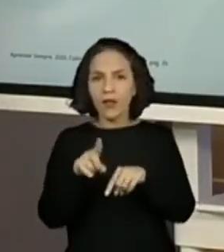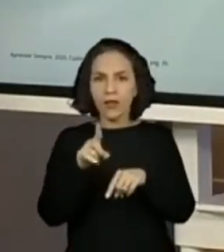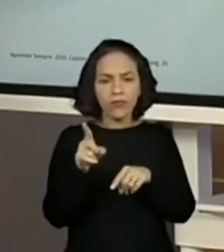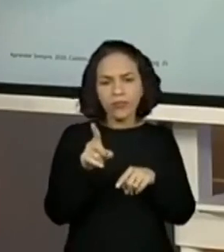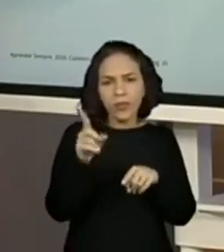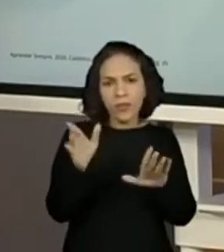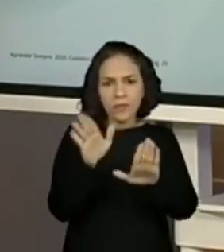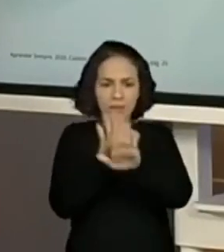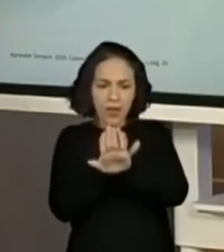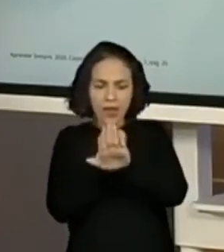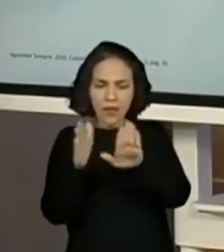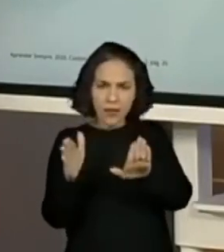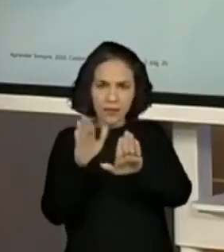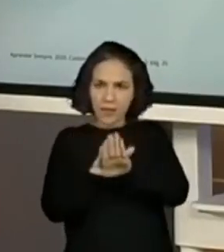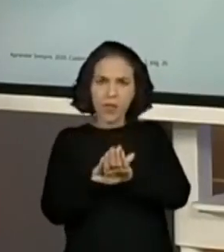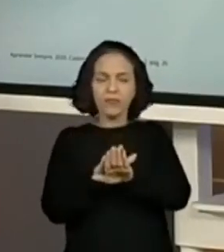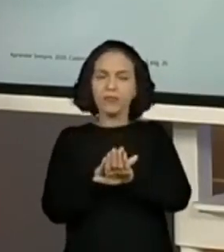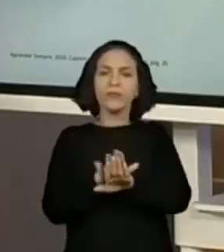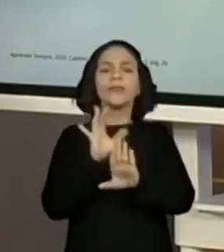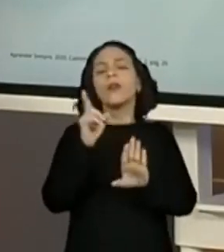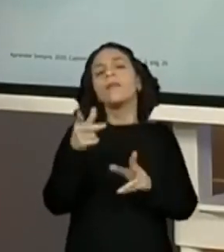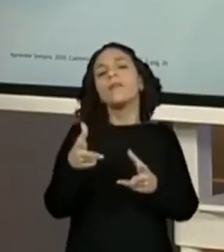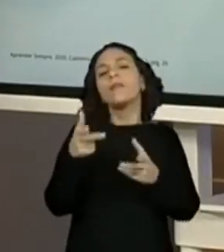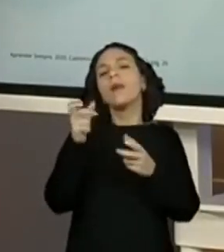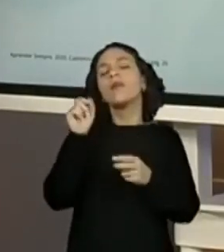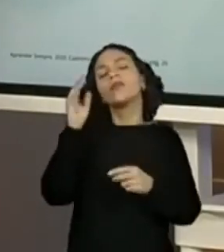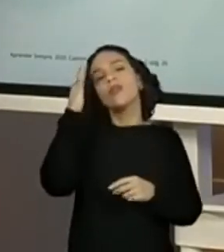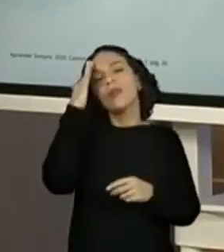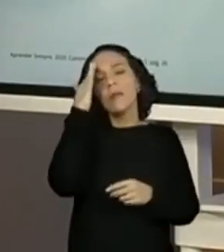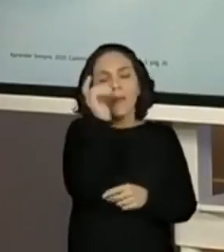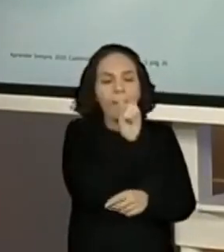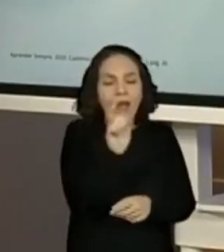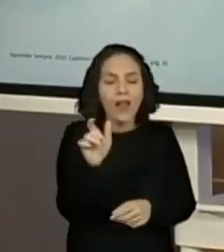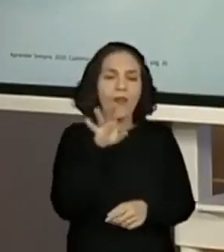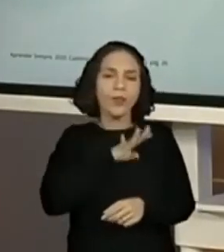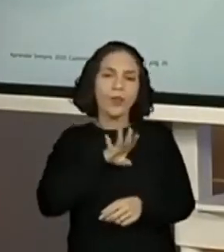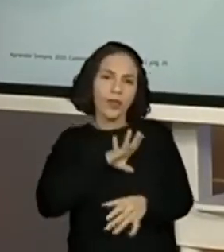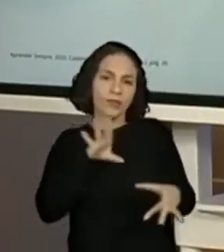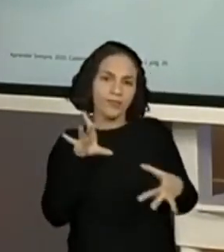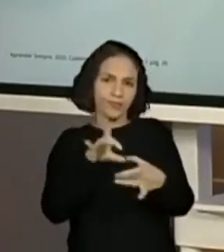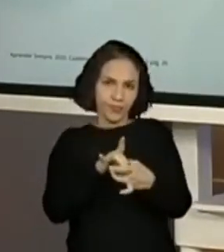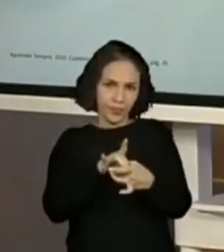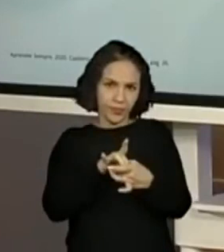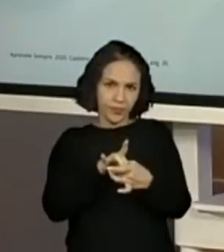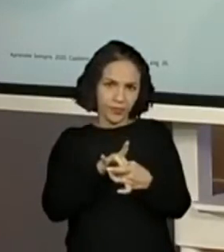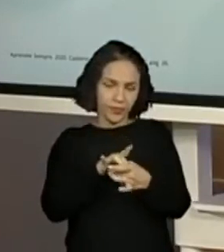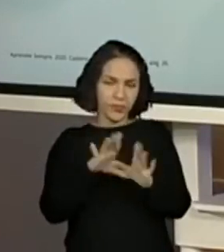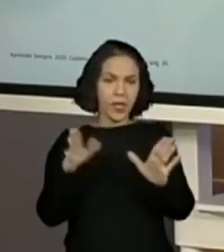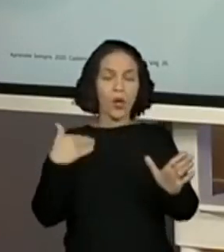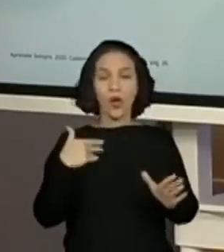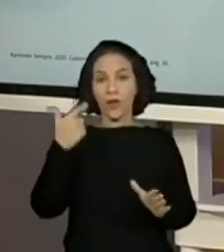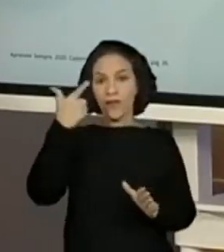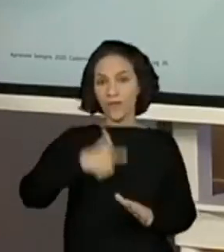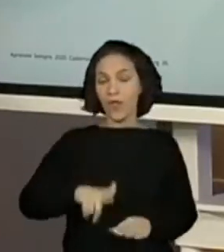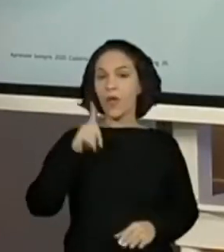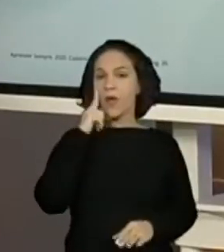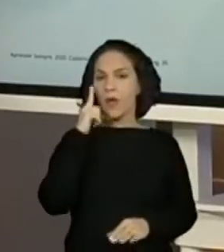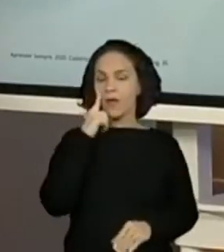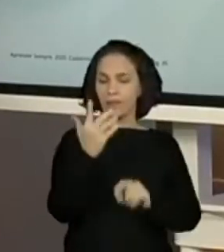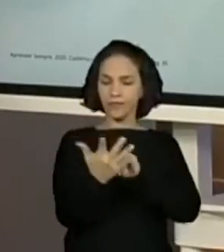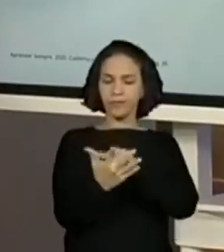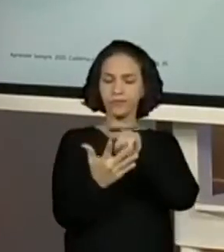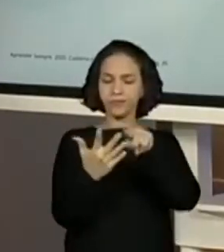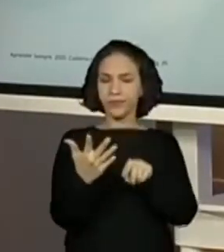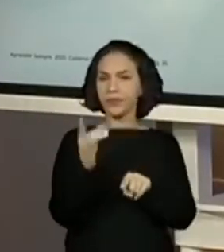as evidências do que eles já conhecem sobre a escrita de números, tá? Vou repetir os 5 números ditados até agora e vou